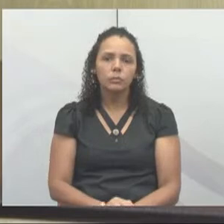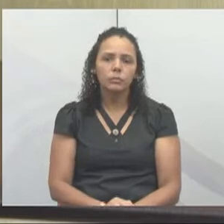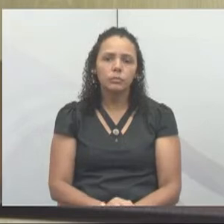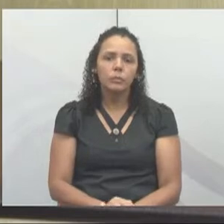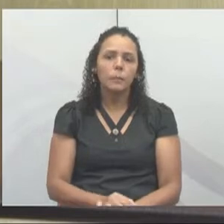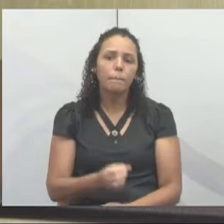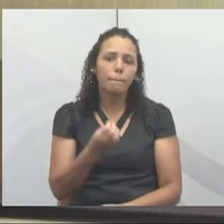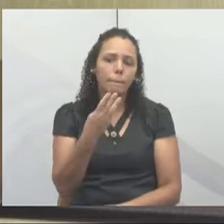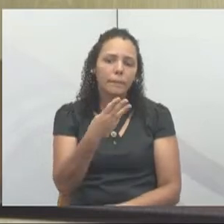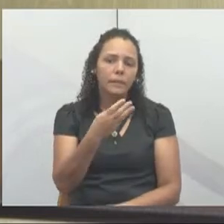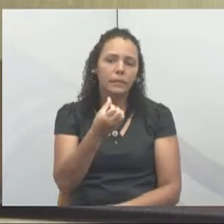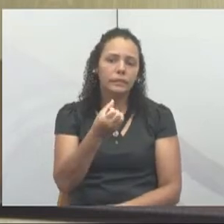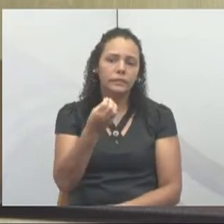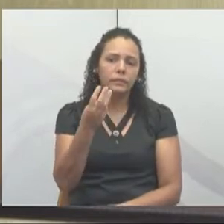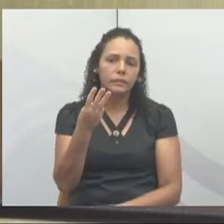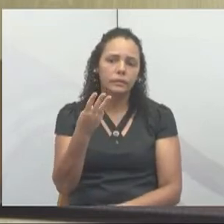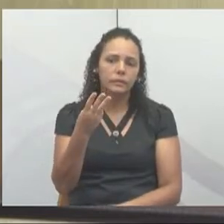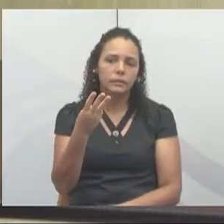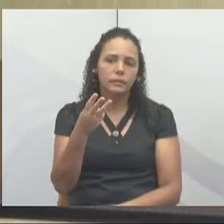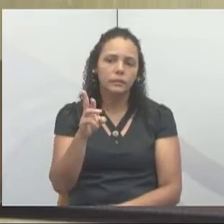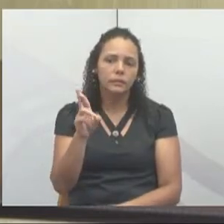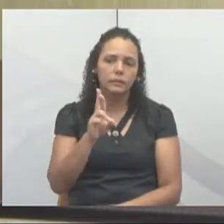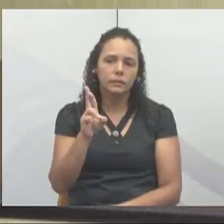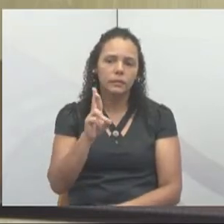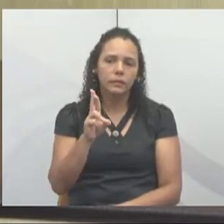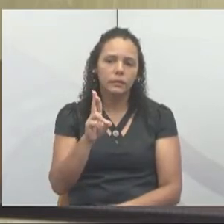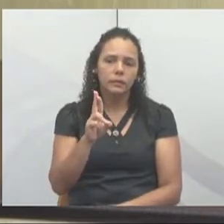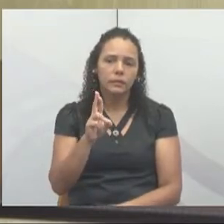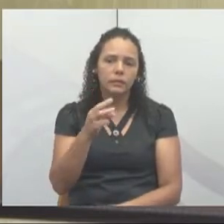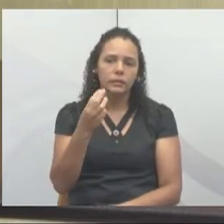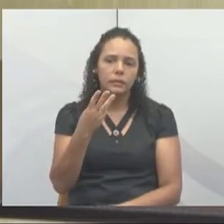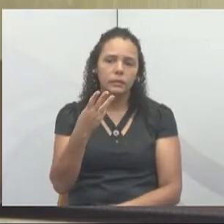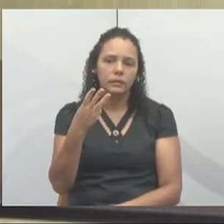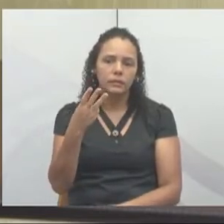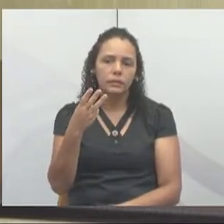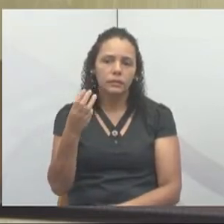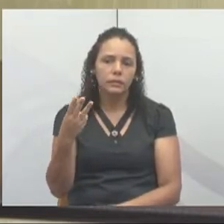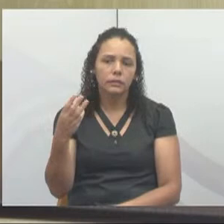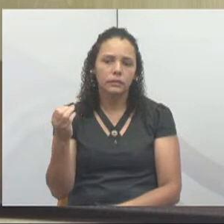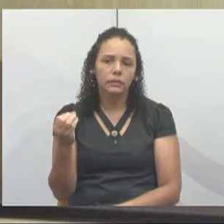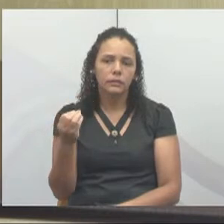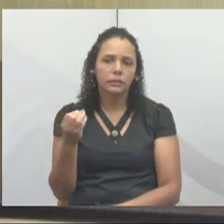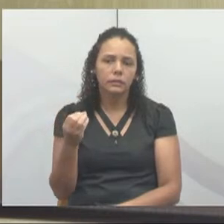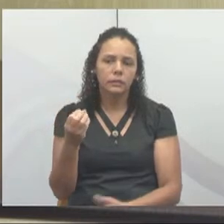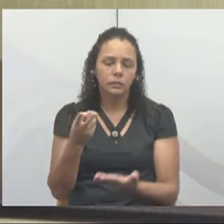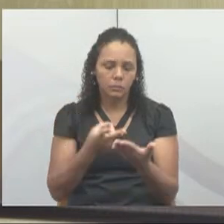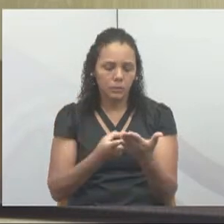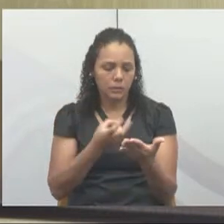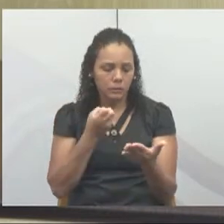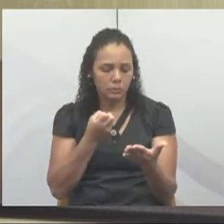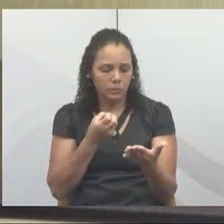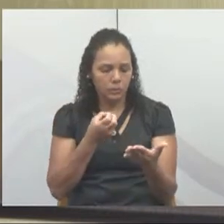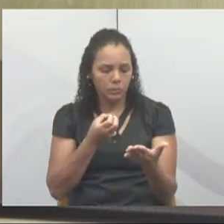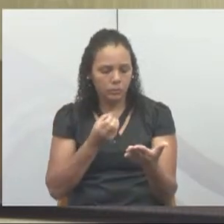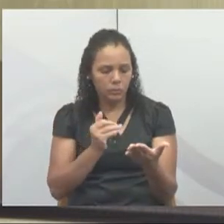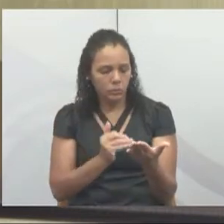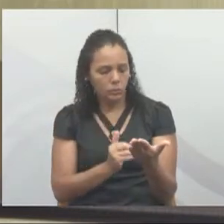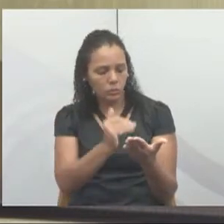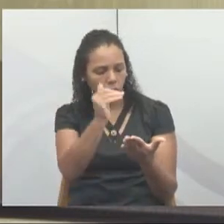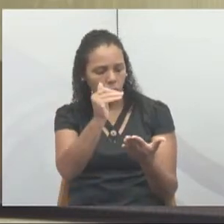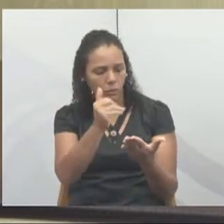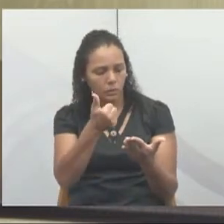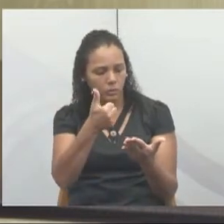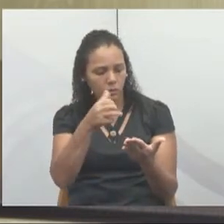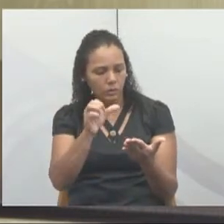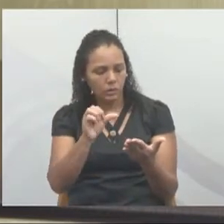R$363, 330 e 330. Então, nós vemos aqui um aumento de 16%, mas